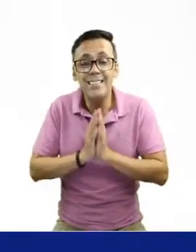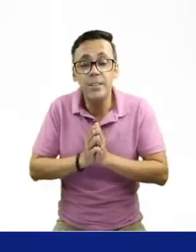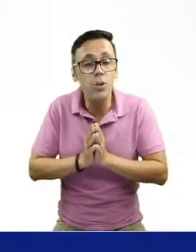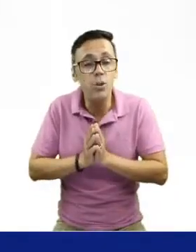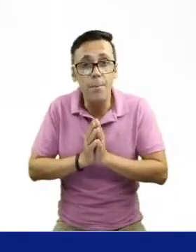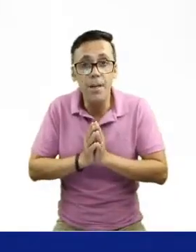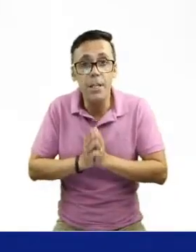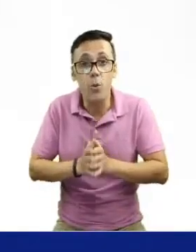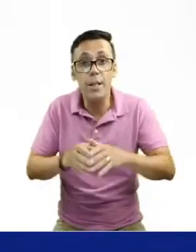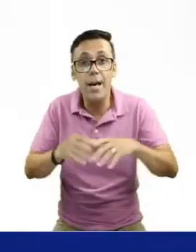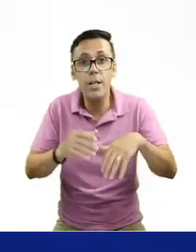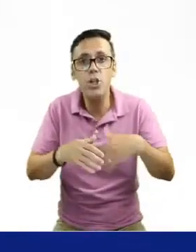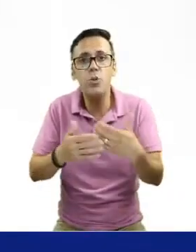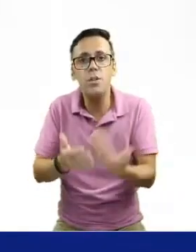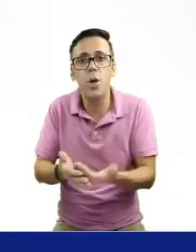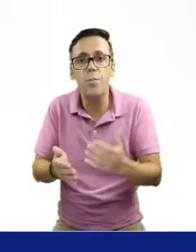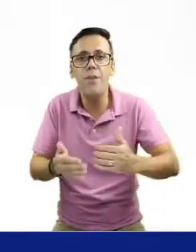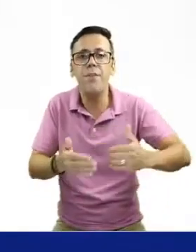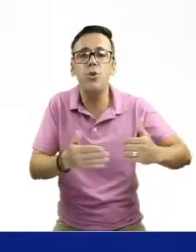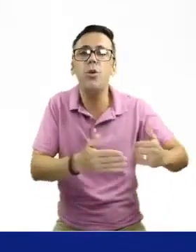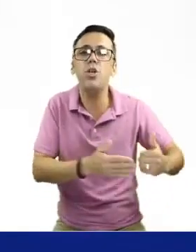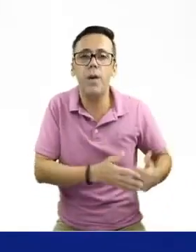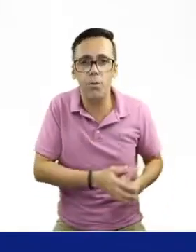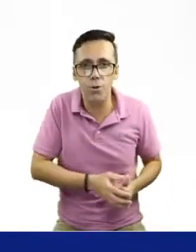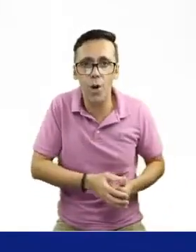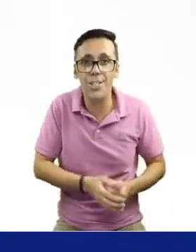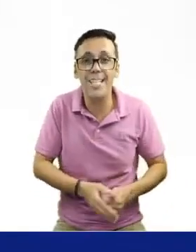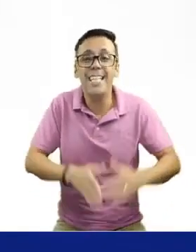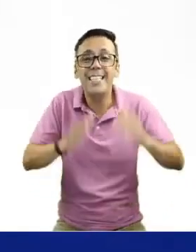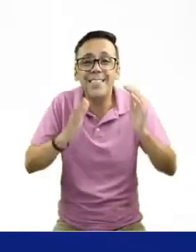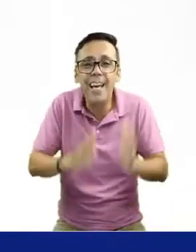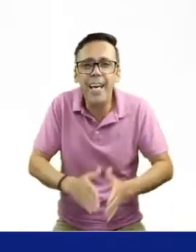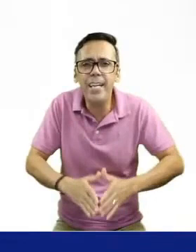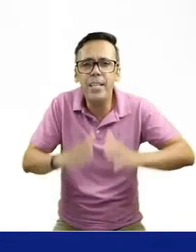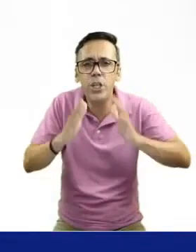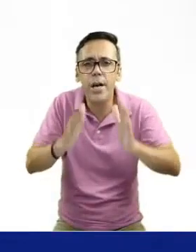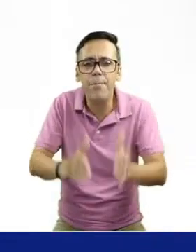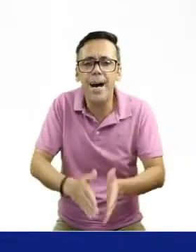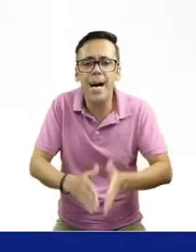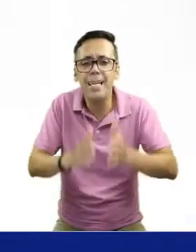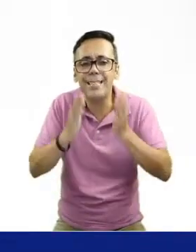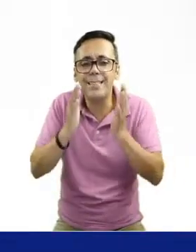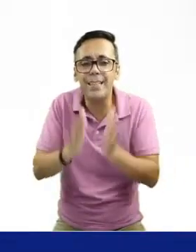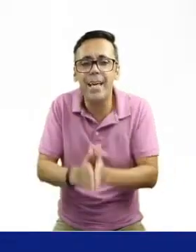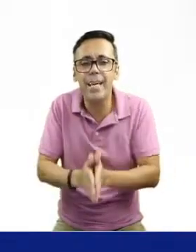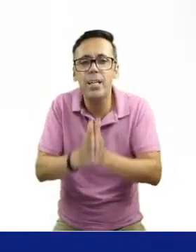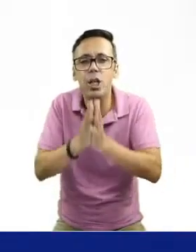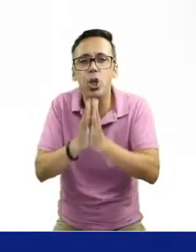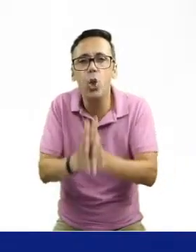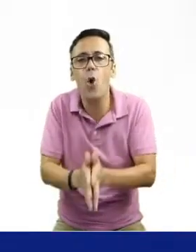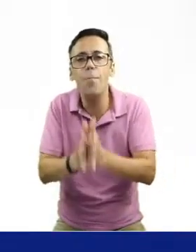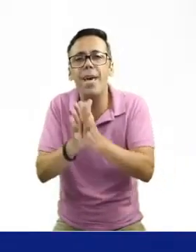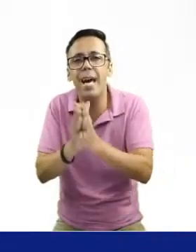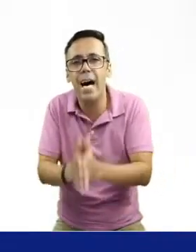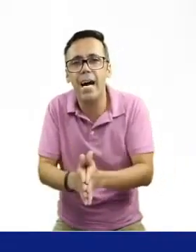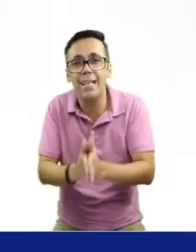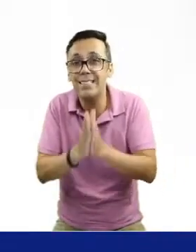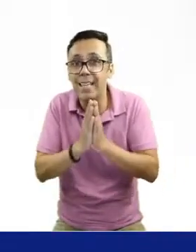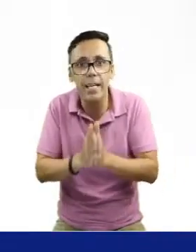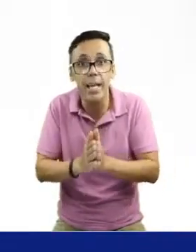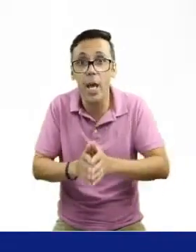banca EA banca não que a instituição prefeitura de Belo Horizonte tem que chamar tanque